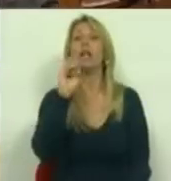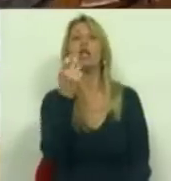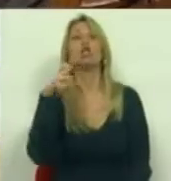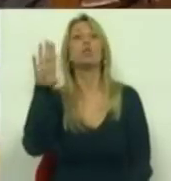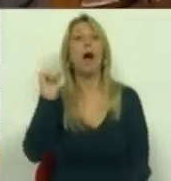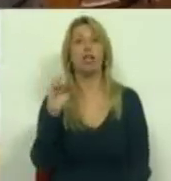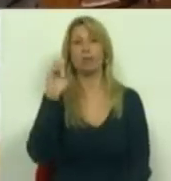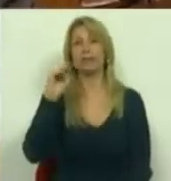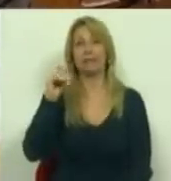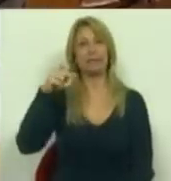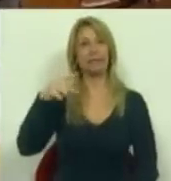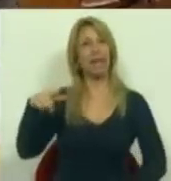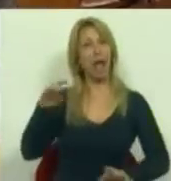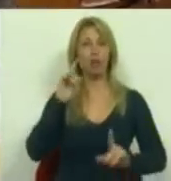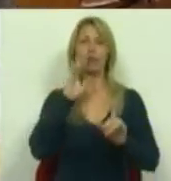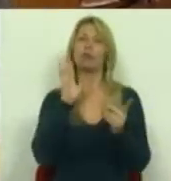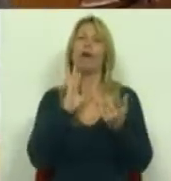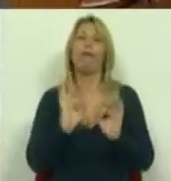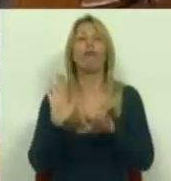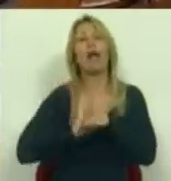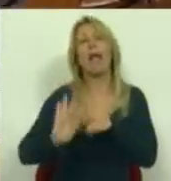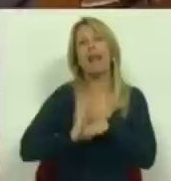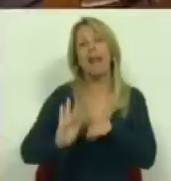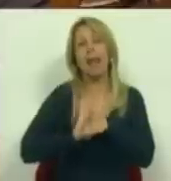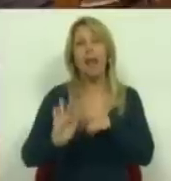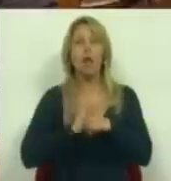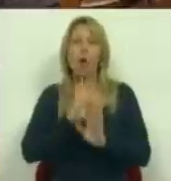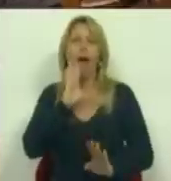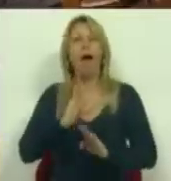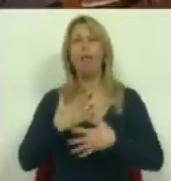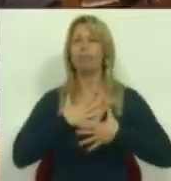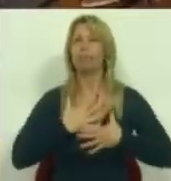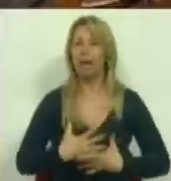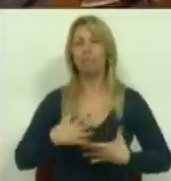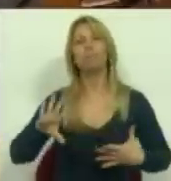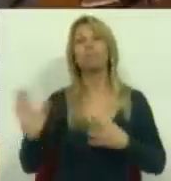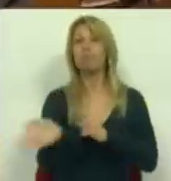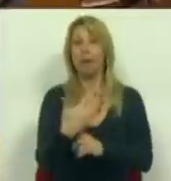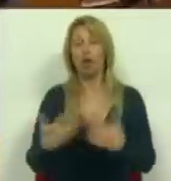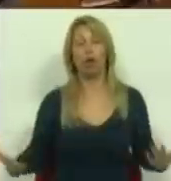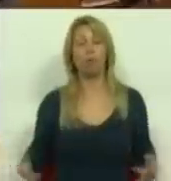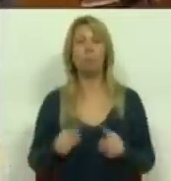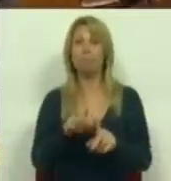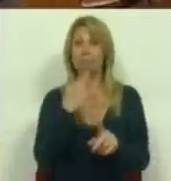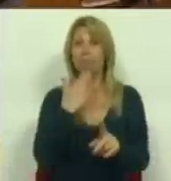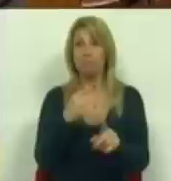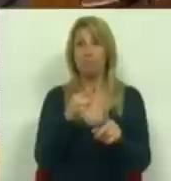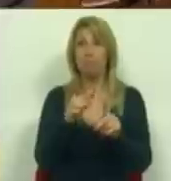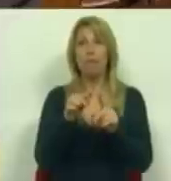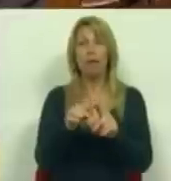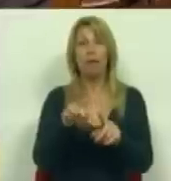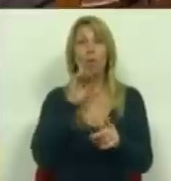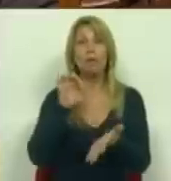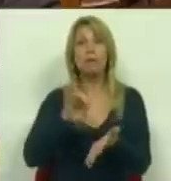oásis de carinho e dedicação nacional. O tom patriótico do seu discurso, apelando à manutenção dos centros de decisão do